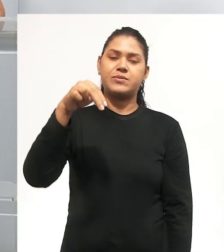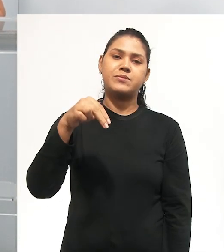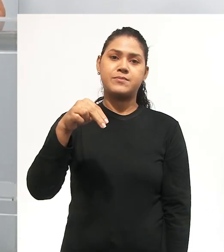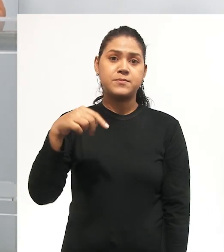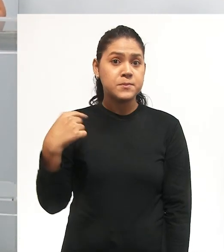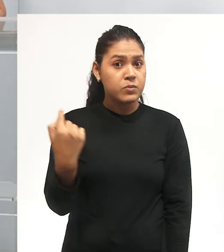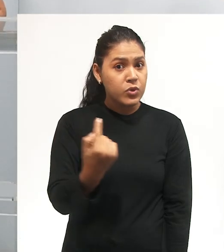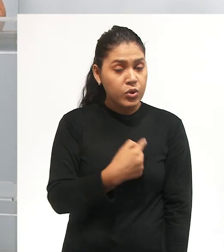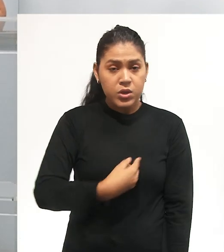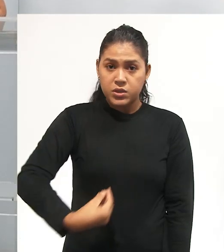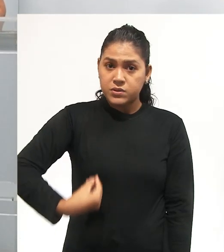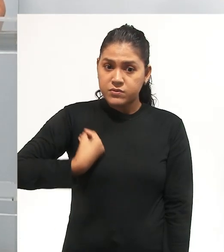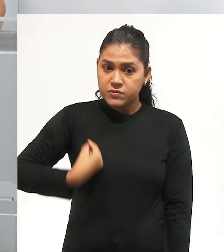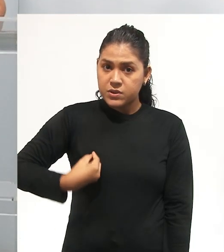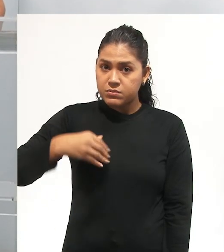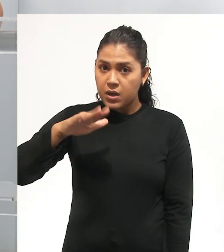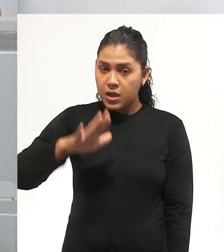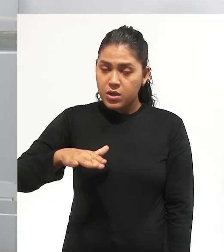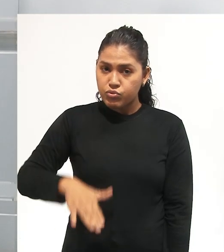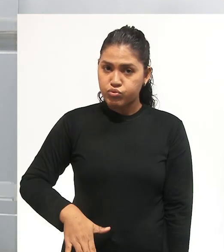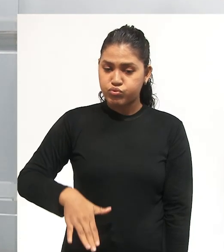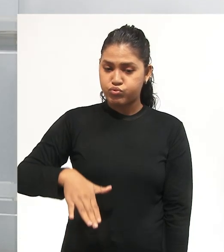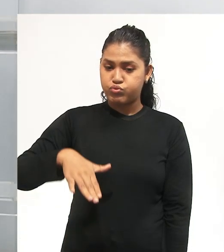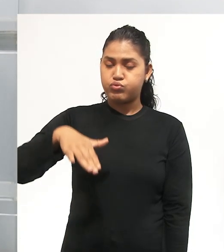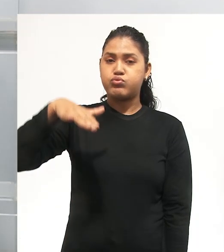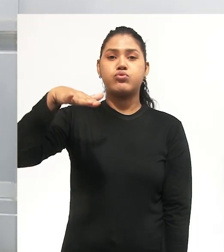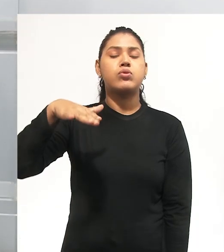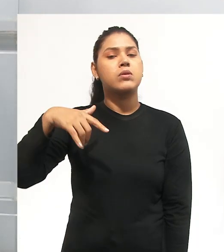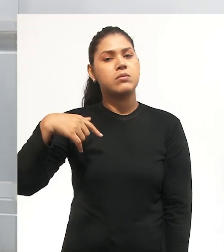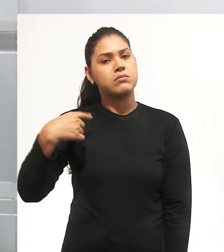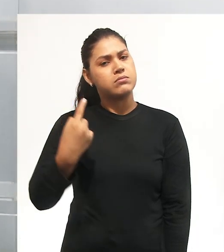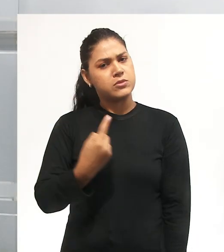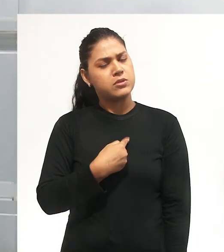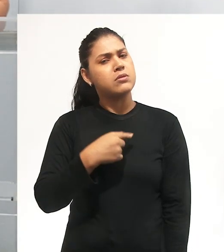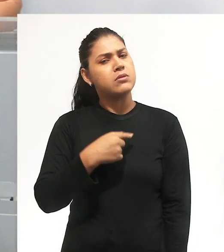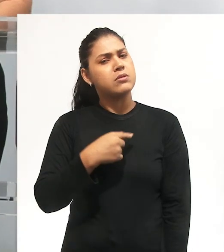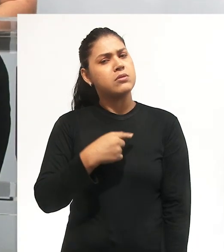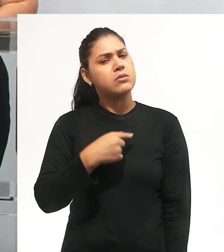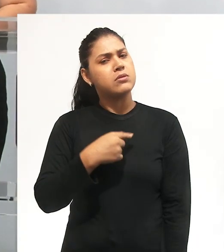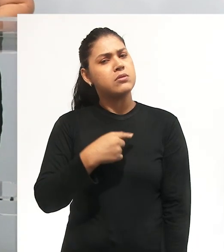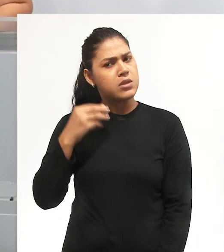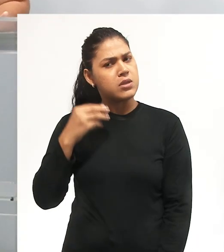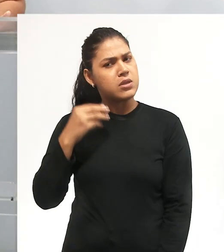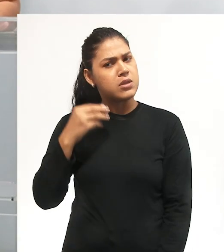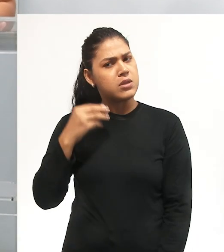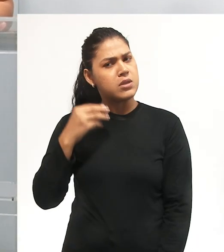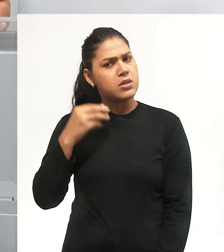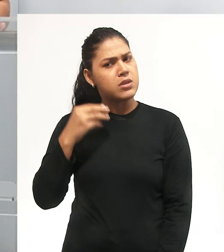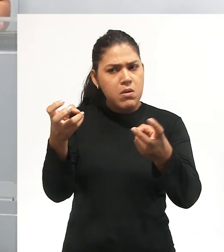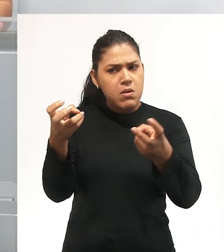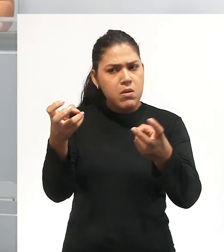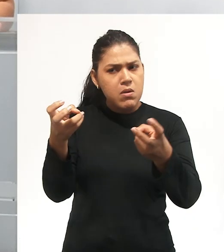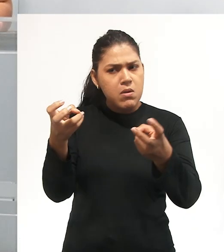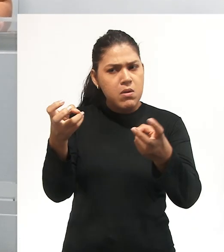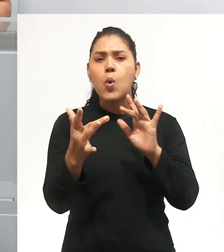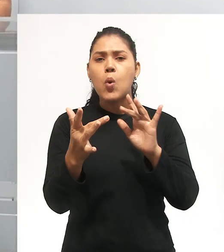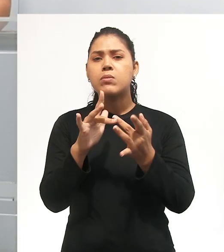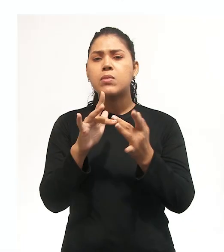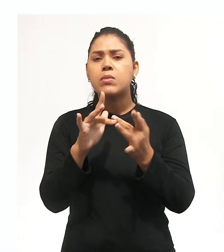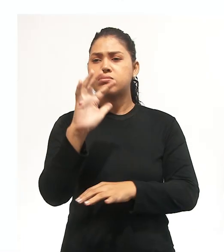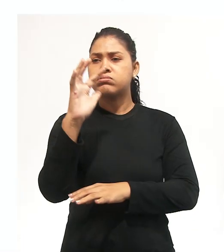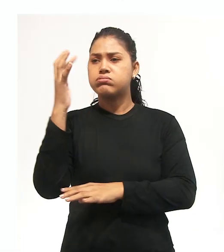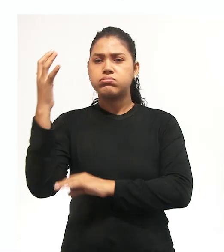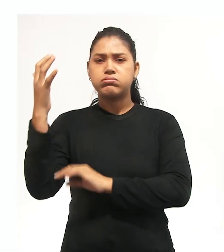Então, nós que somos da região norte do Brasil, nós temos muitas referências, né, do contato com a